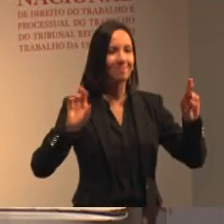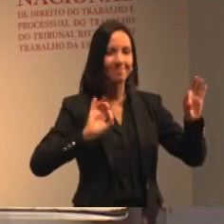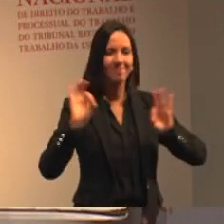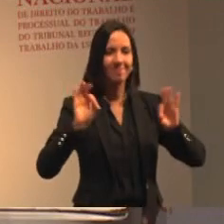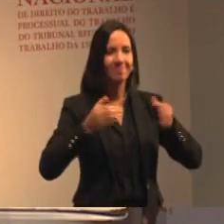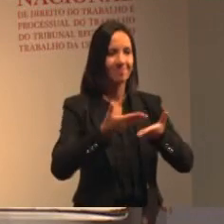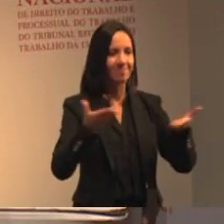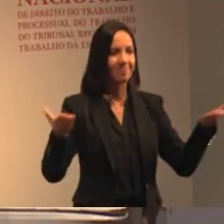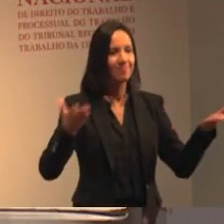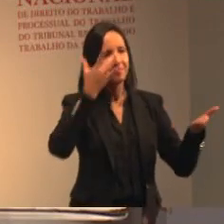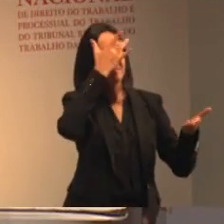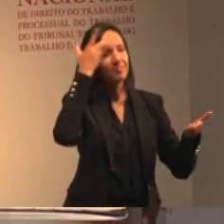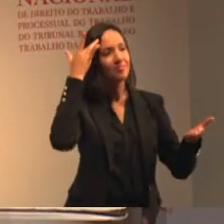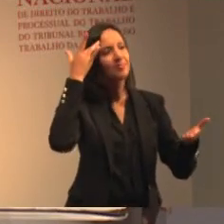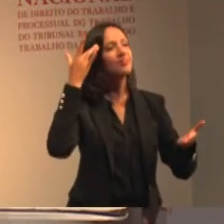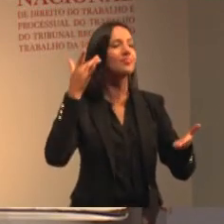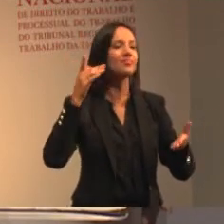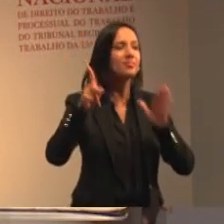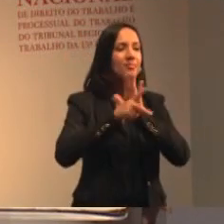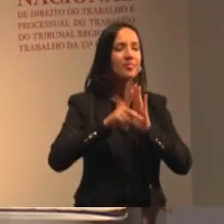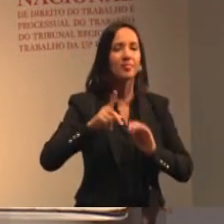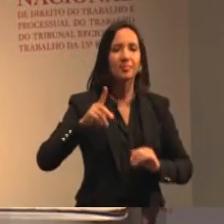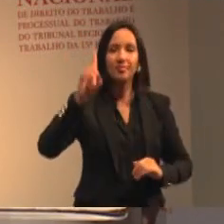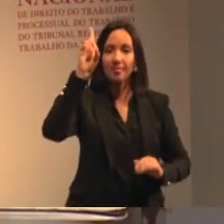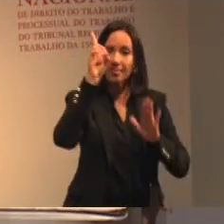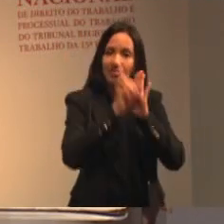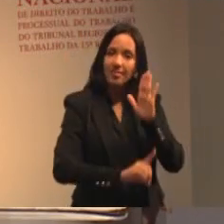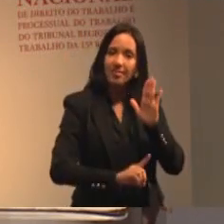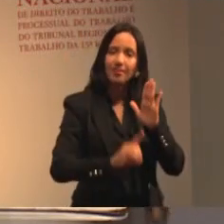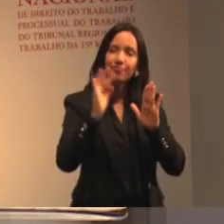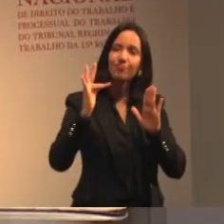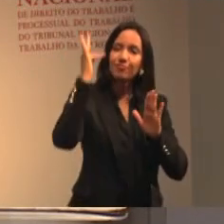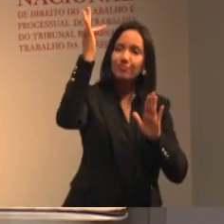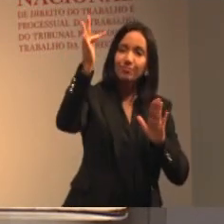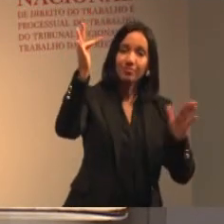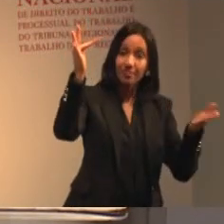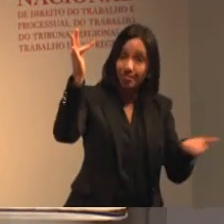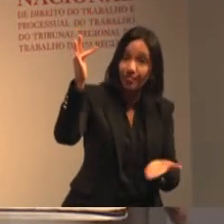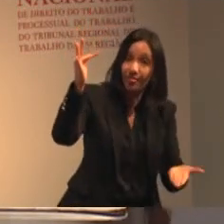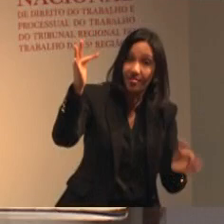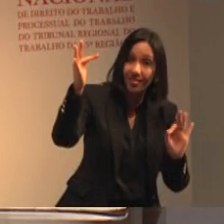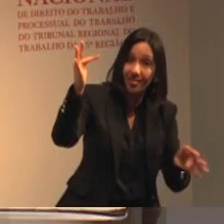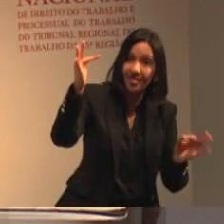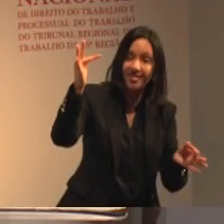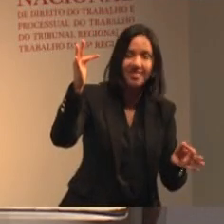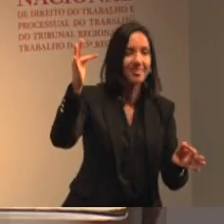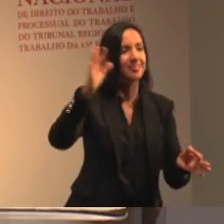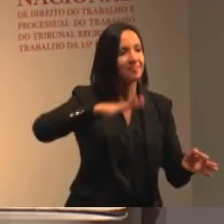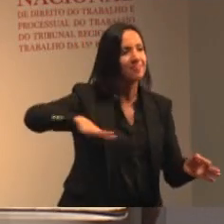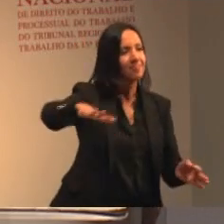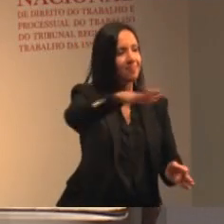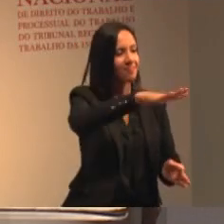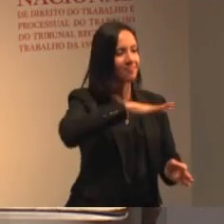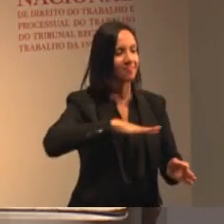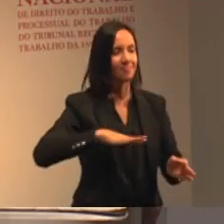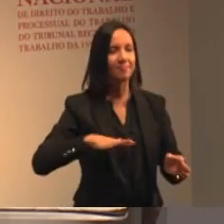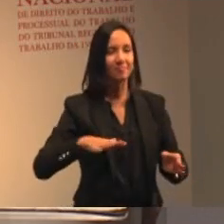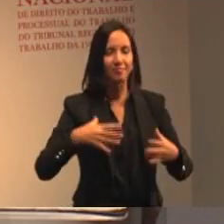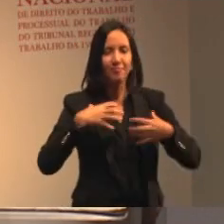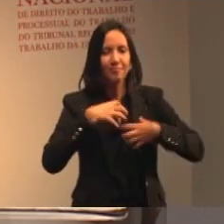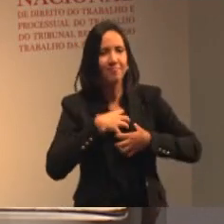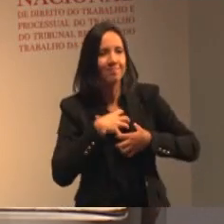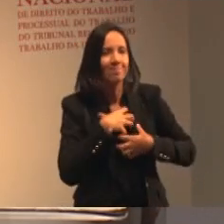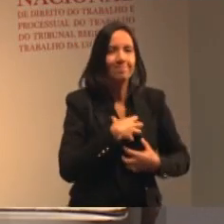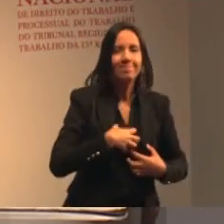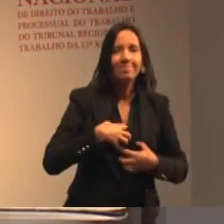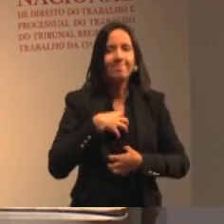os operadores do direito para o amanhã que está aí, que é hoje, né? Que mexe com a zona de conforto e